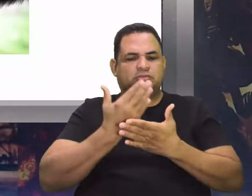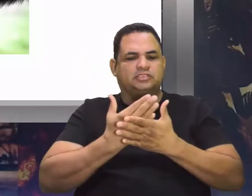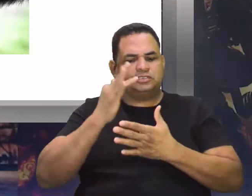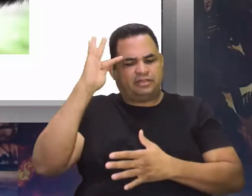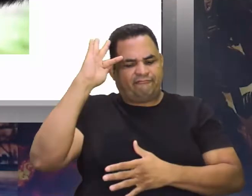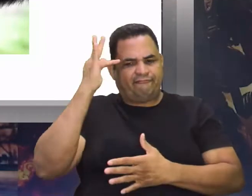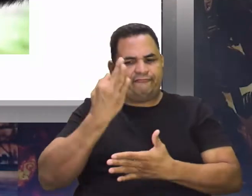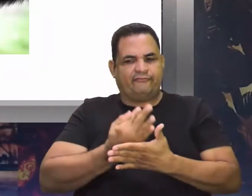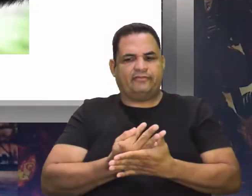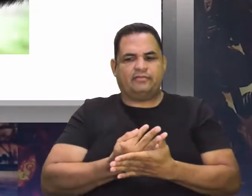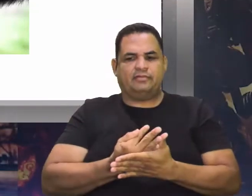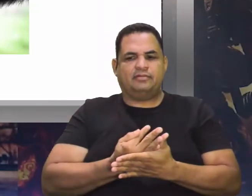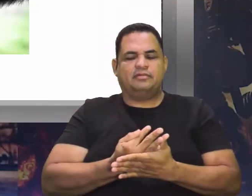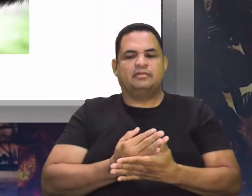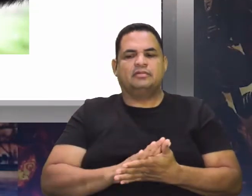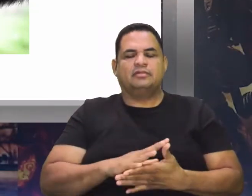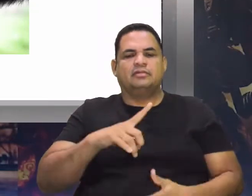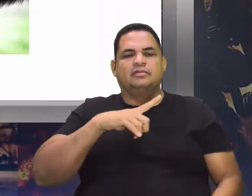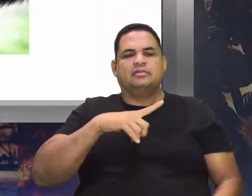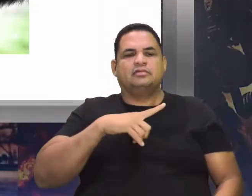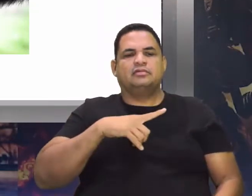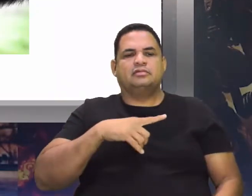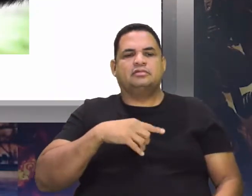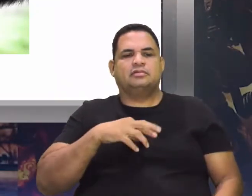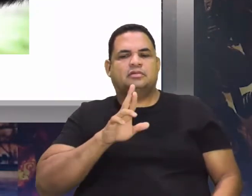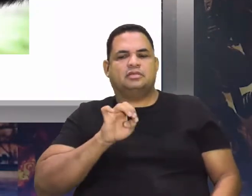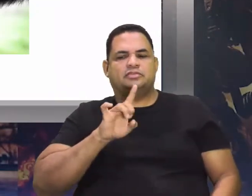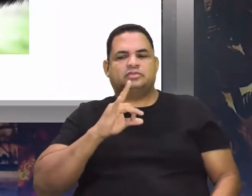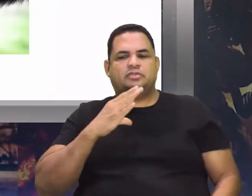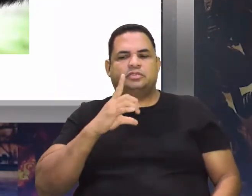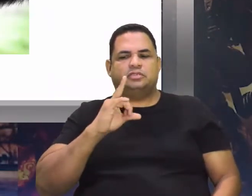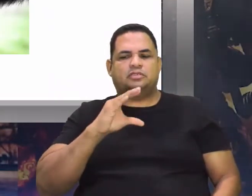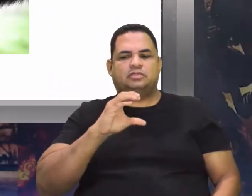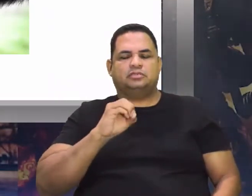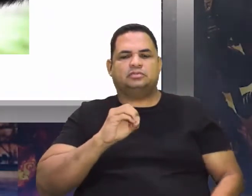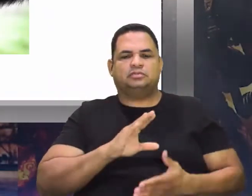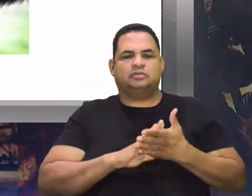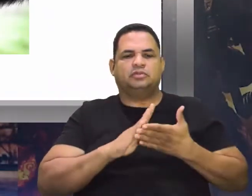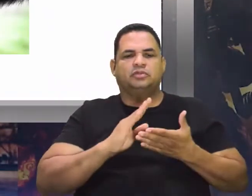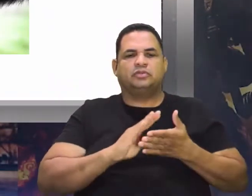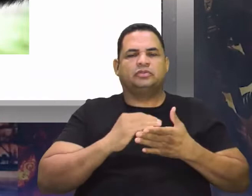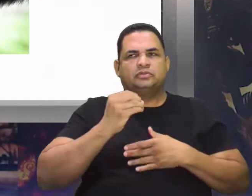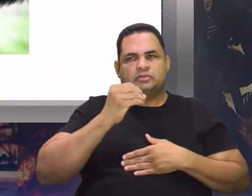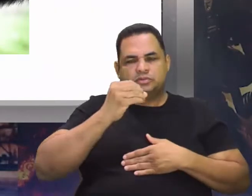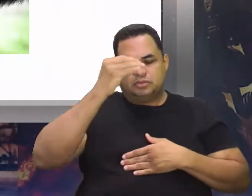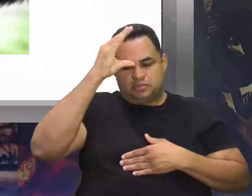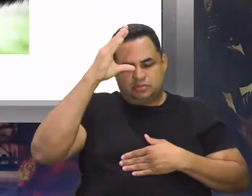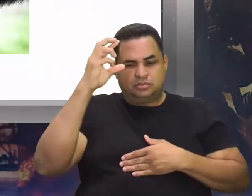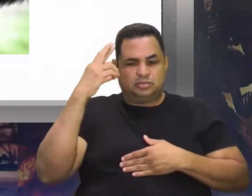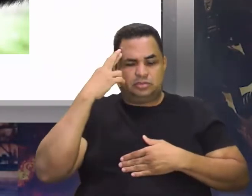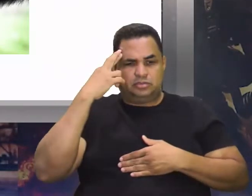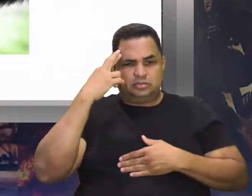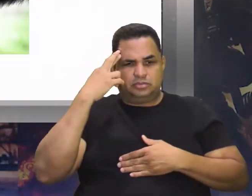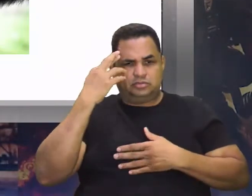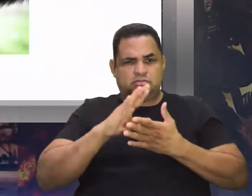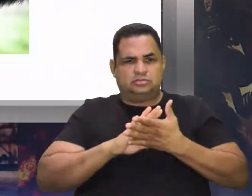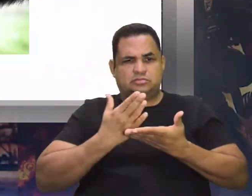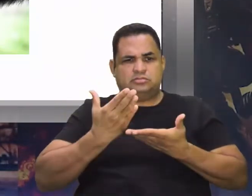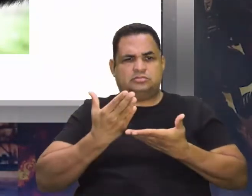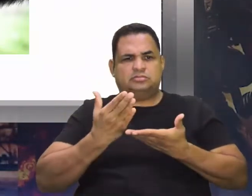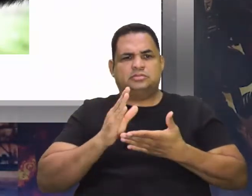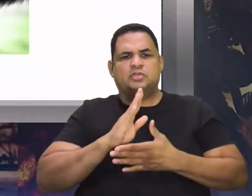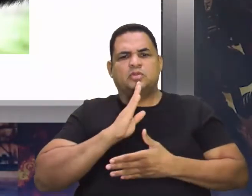fé. Nós temos o racionalismo, que são o conhecimento da razão, nós temos o empirismo,